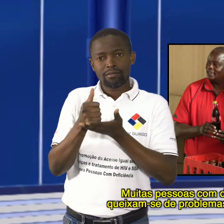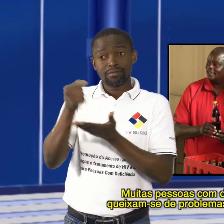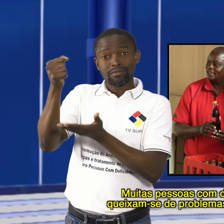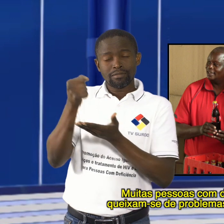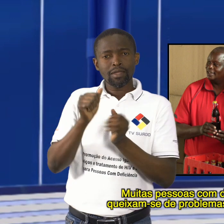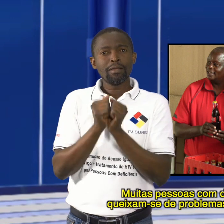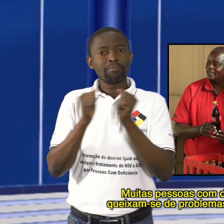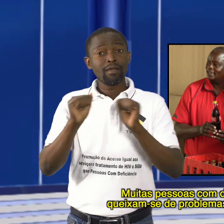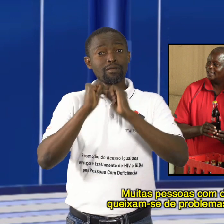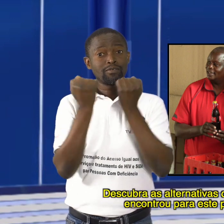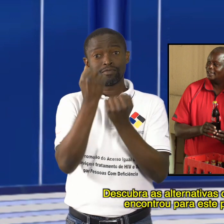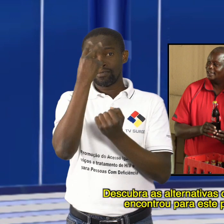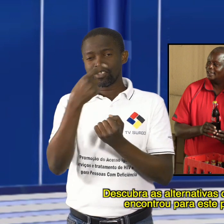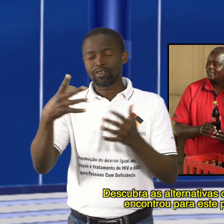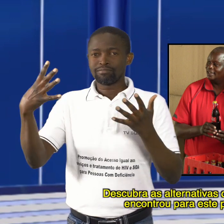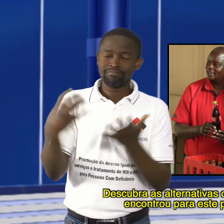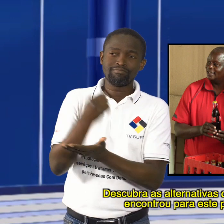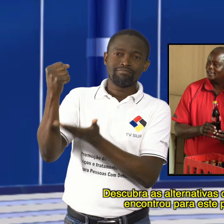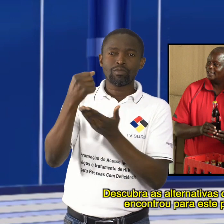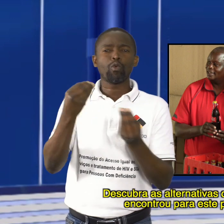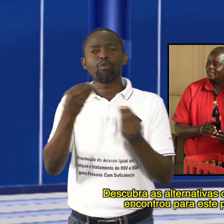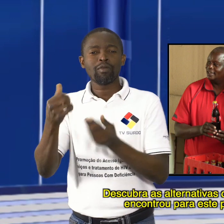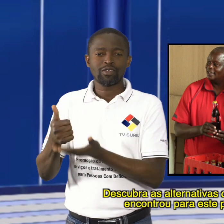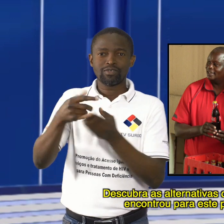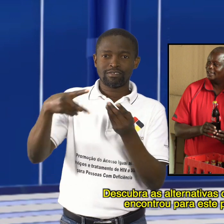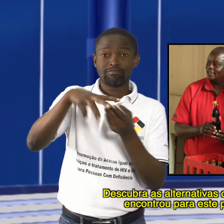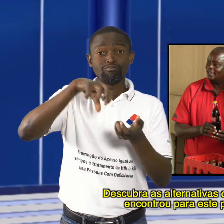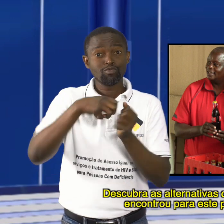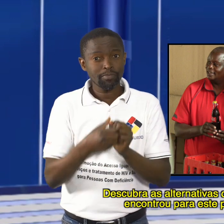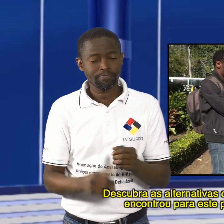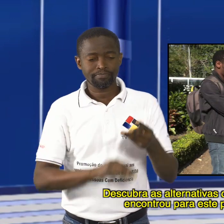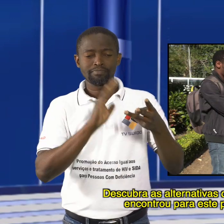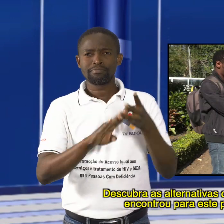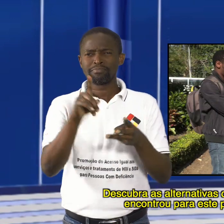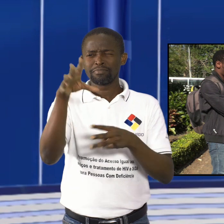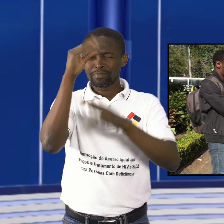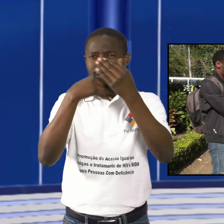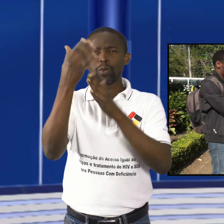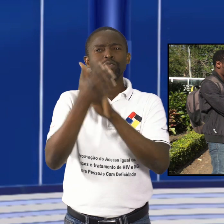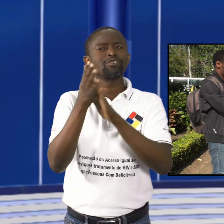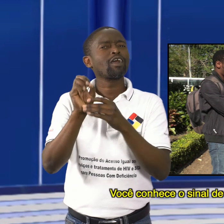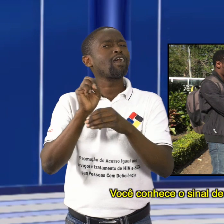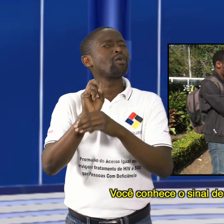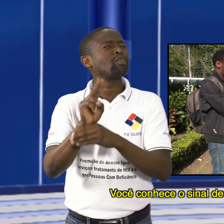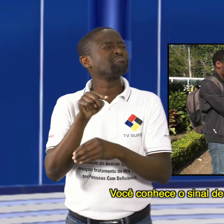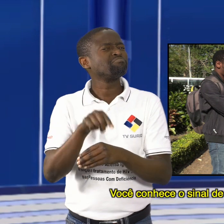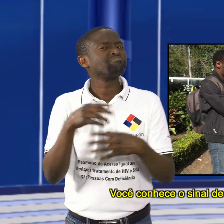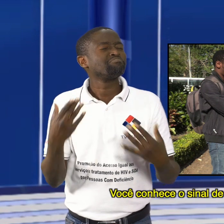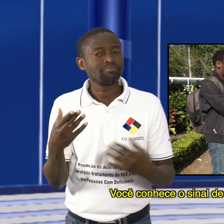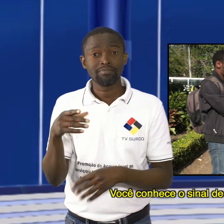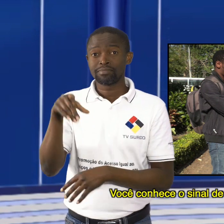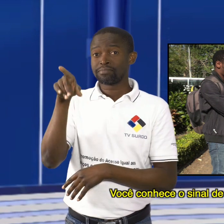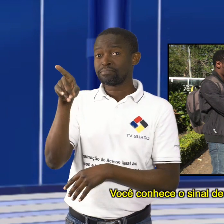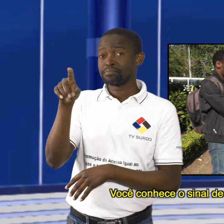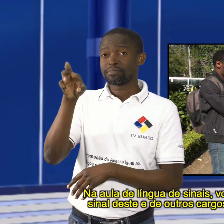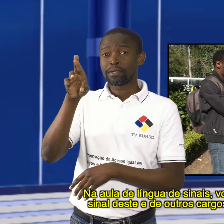queixam-se de problemas financeiros. Descubra as alternativas que a ACAM encontrou para este problema. Você conhece o sinal